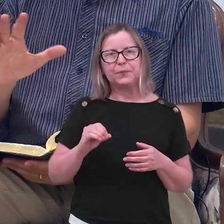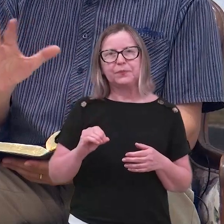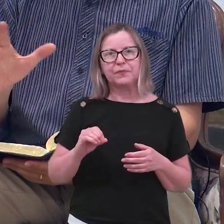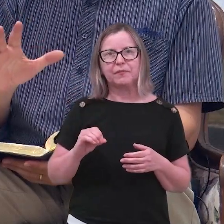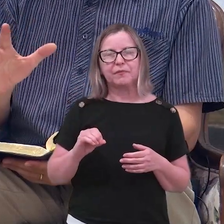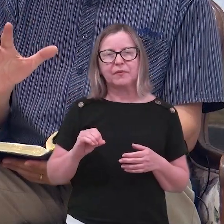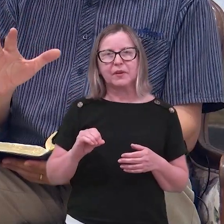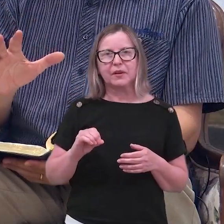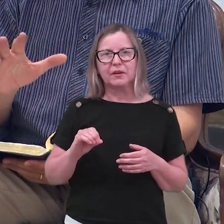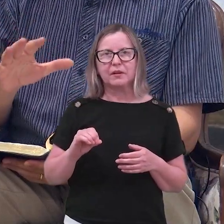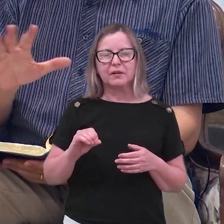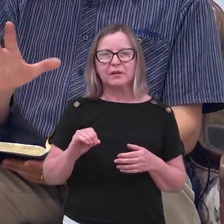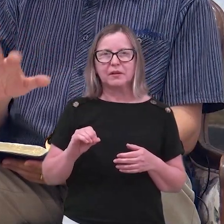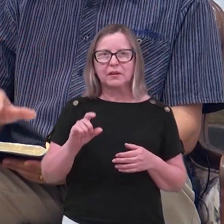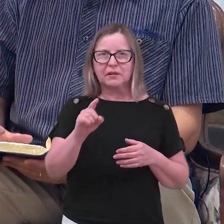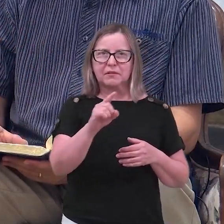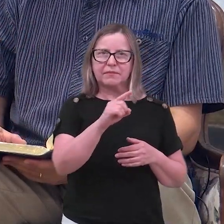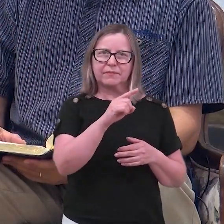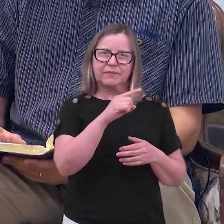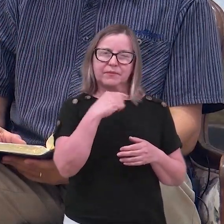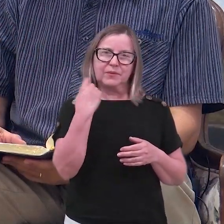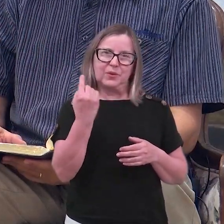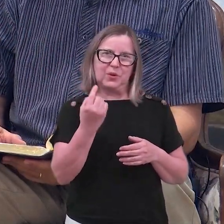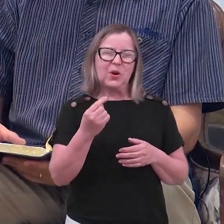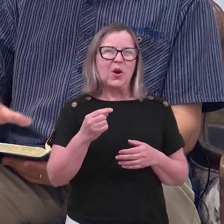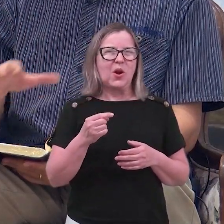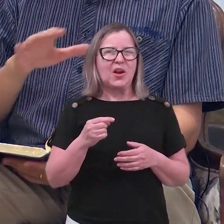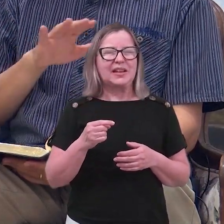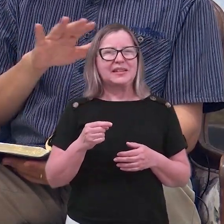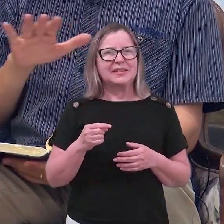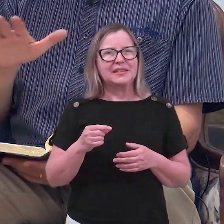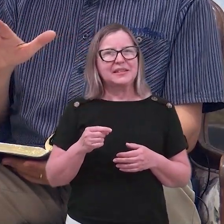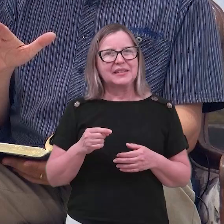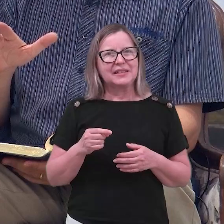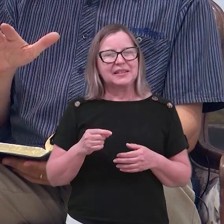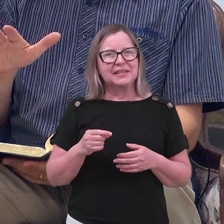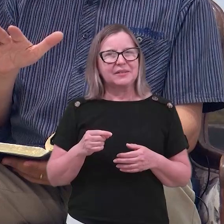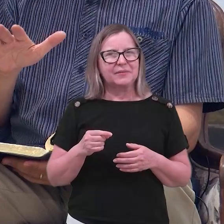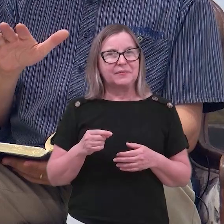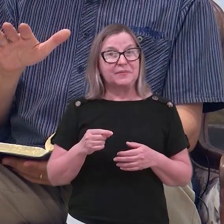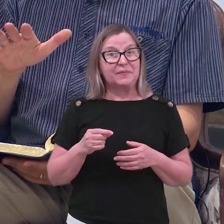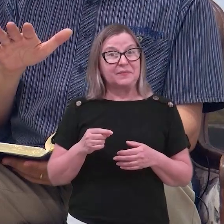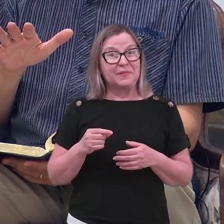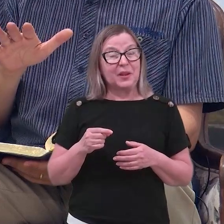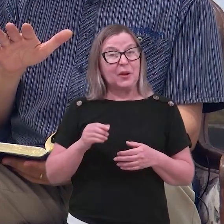isso é a nossa condição de seres humanos, né? Está tudo bem,